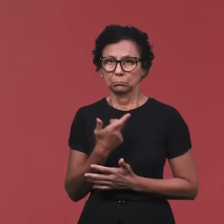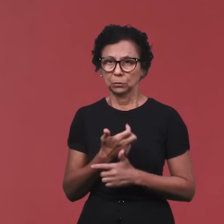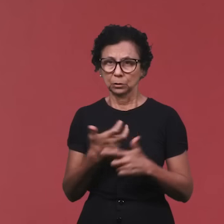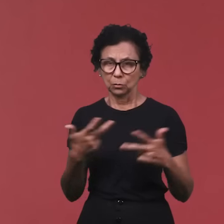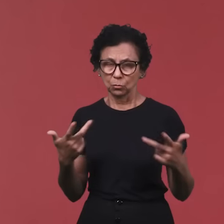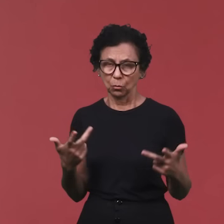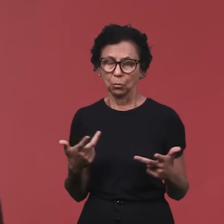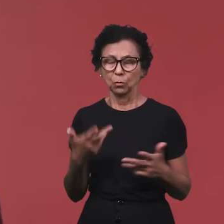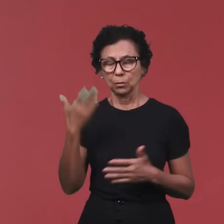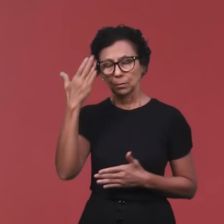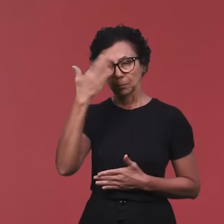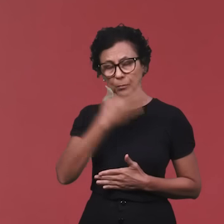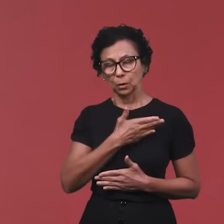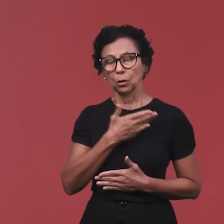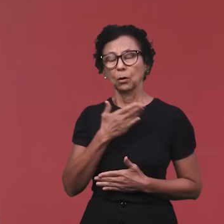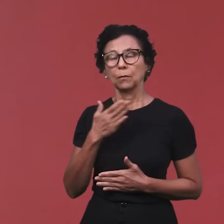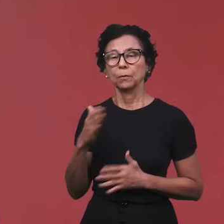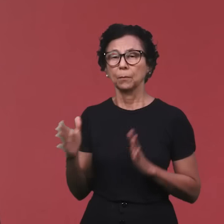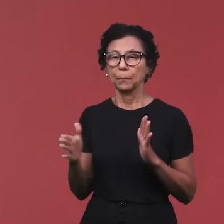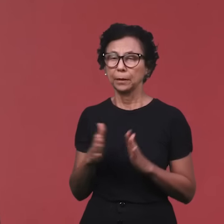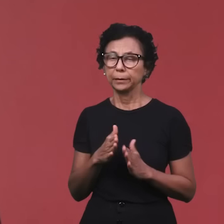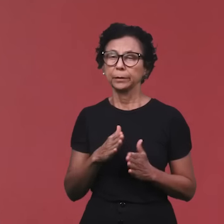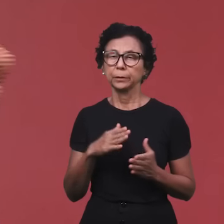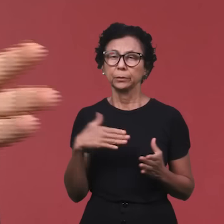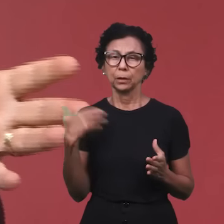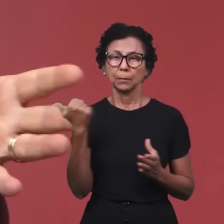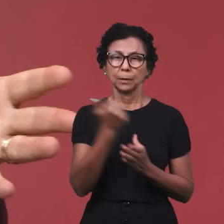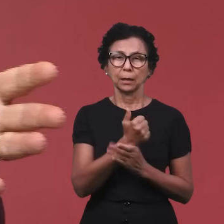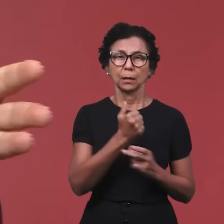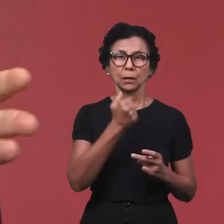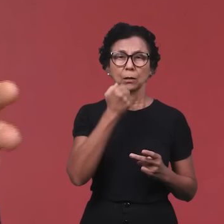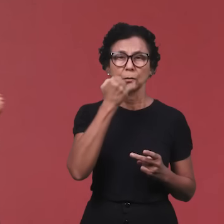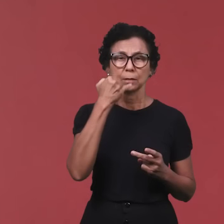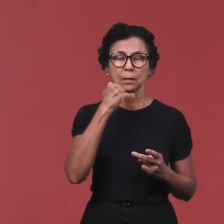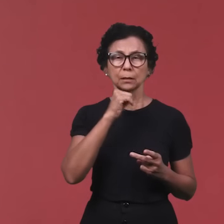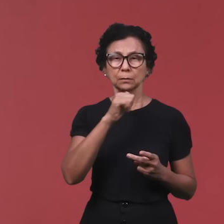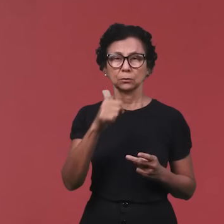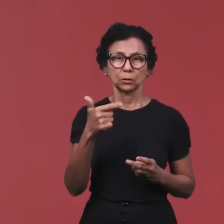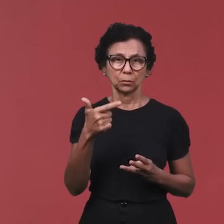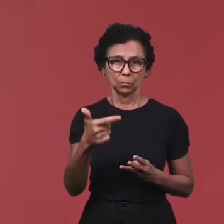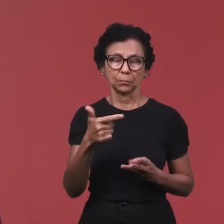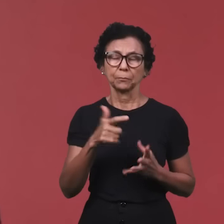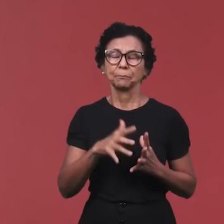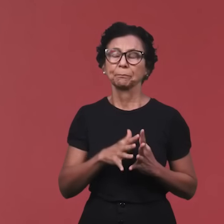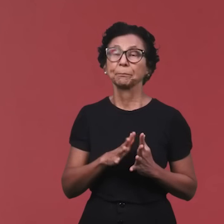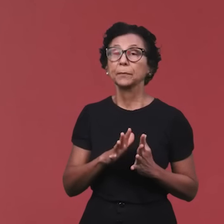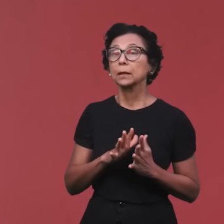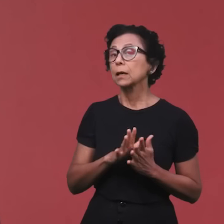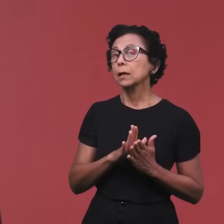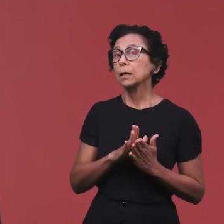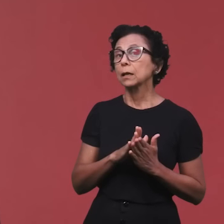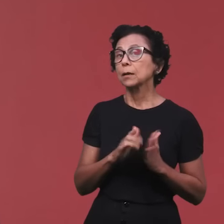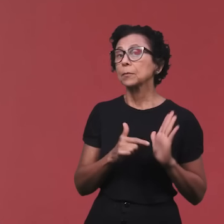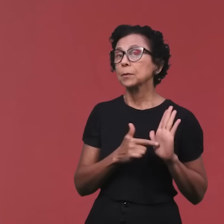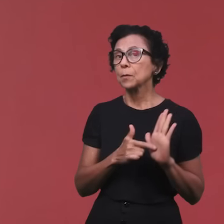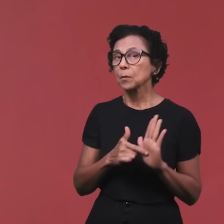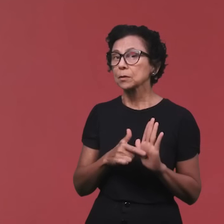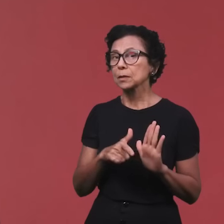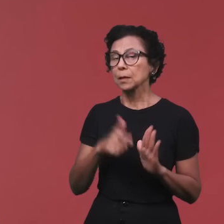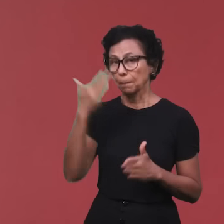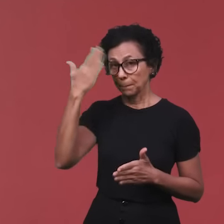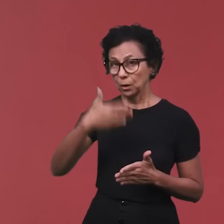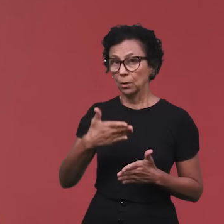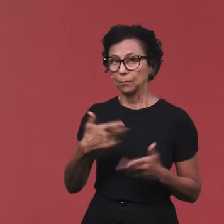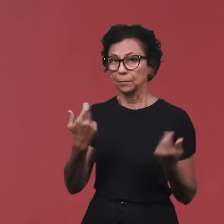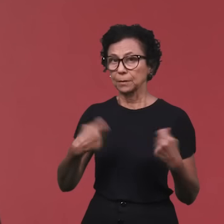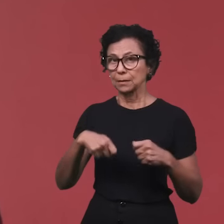quer dizer, a prova, porque a Bíblia fala o seguinte, né, que você vem, na prova, né, você vem a paciência, né? A